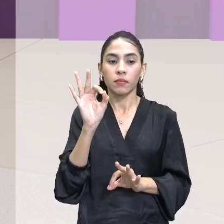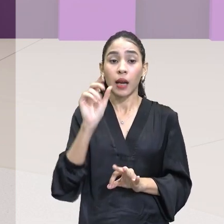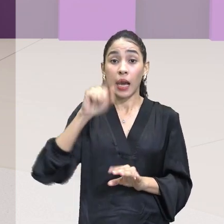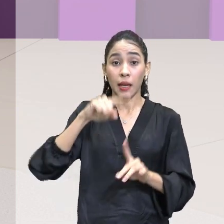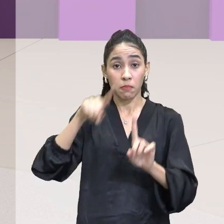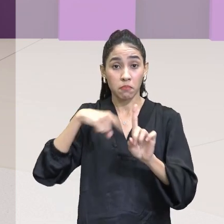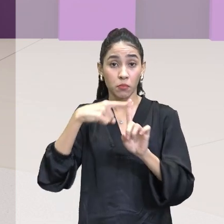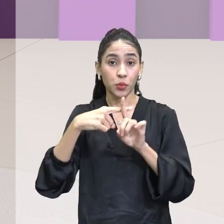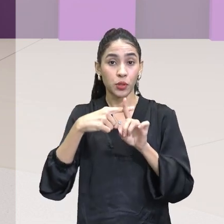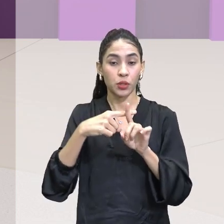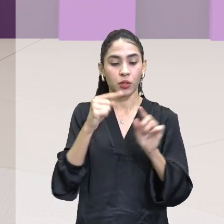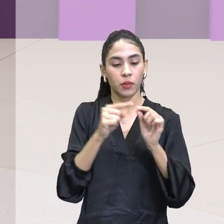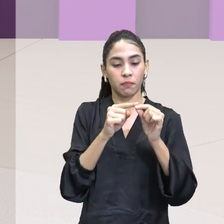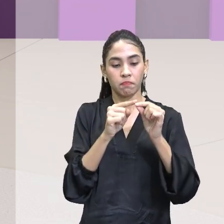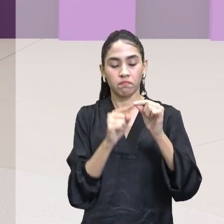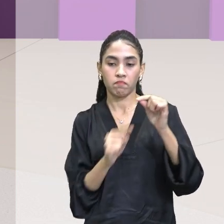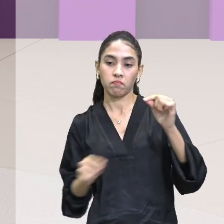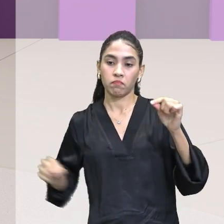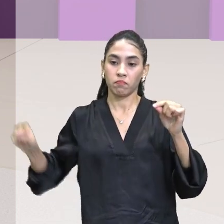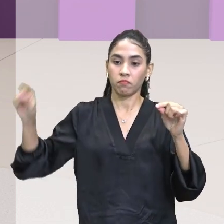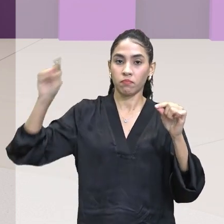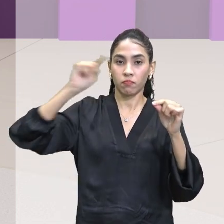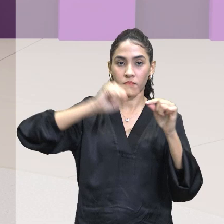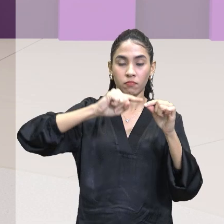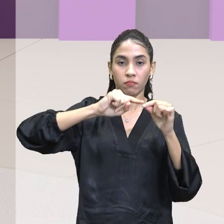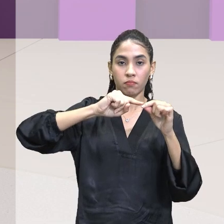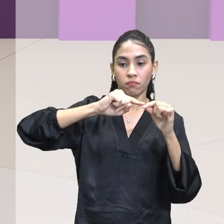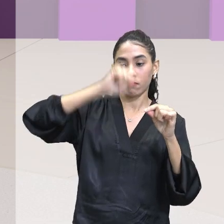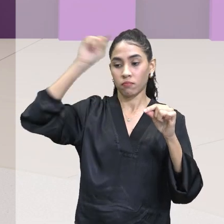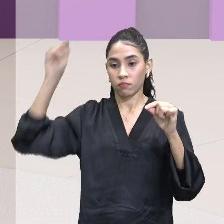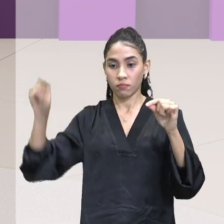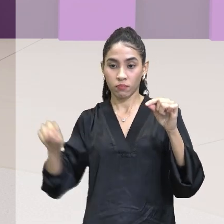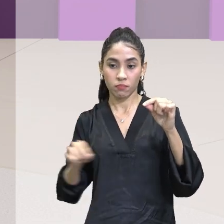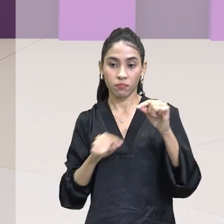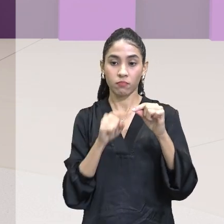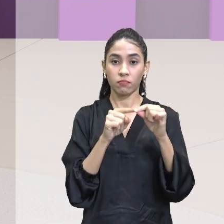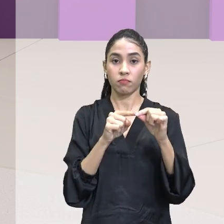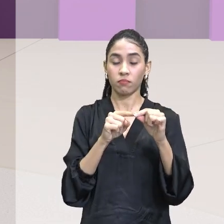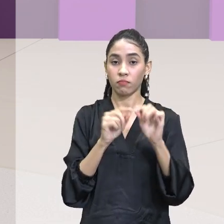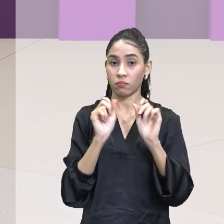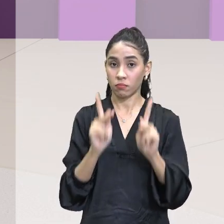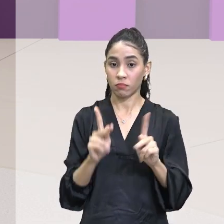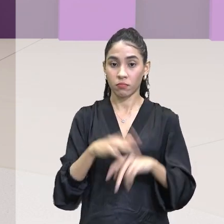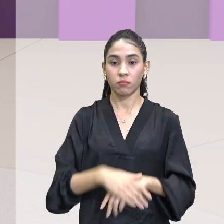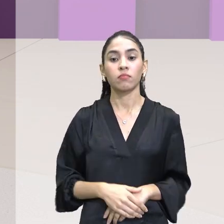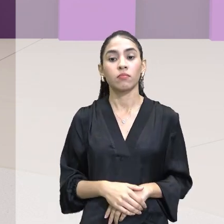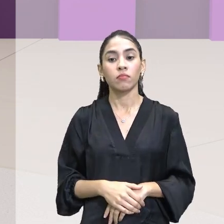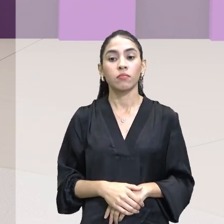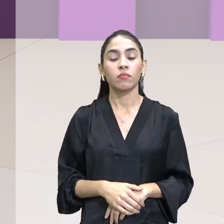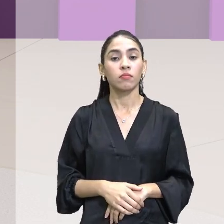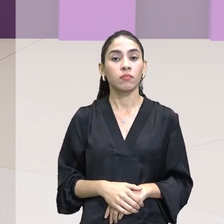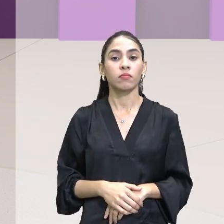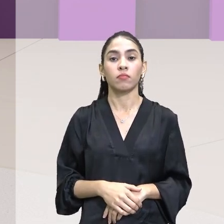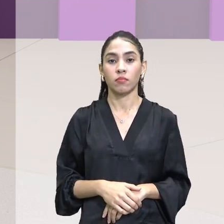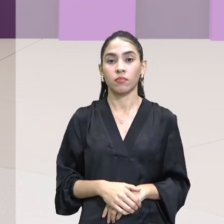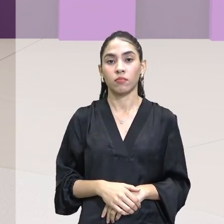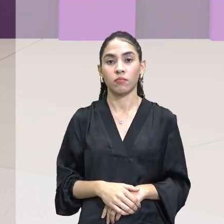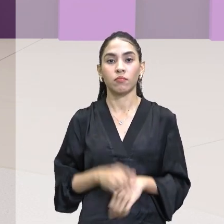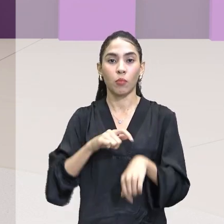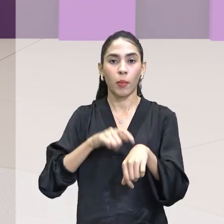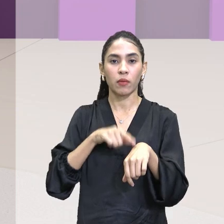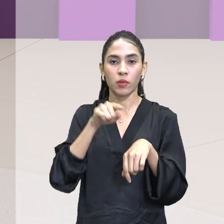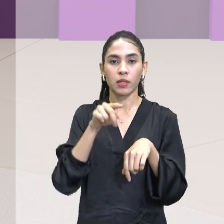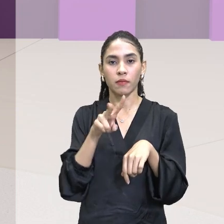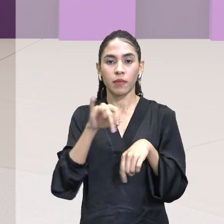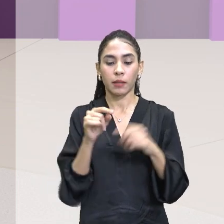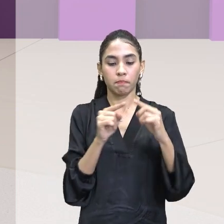sentido anti-horário e são negativas no sentido horário. Tudo bem? E quando se traça ali o círculo